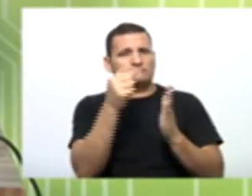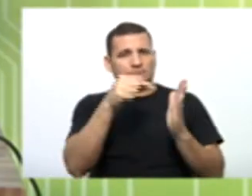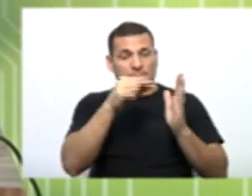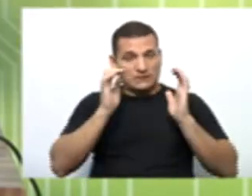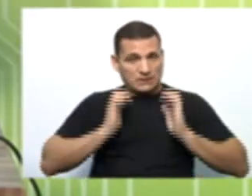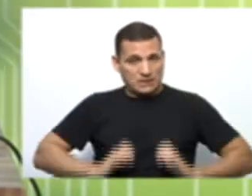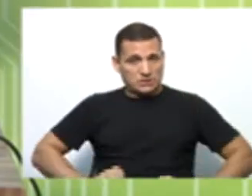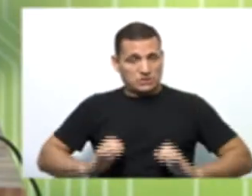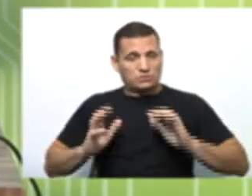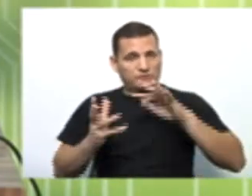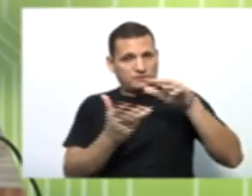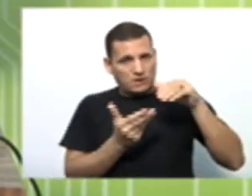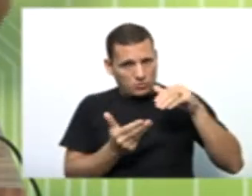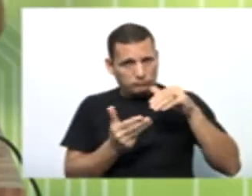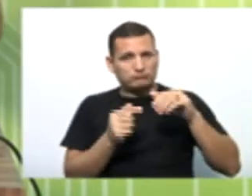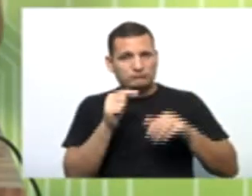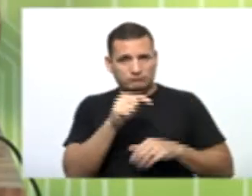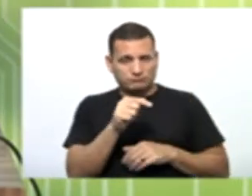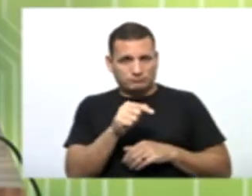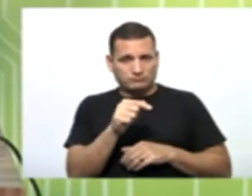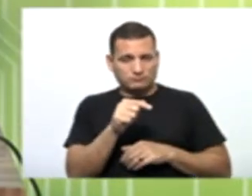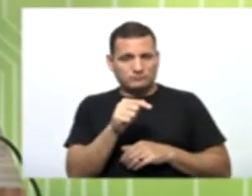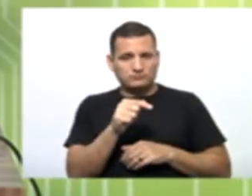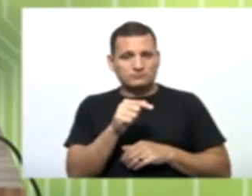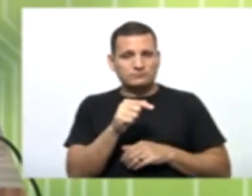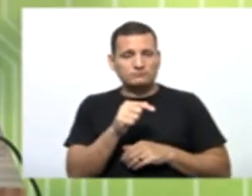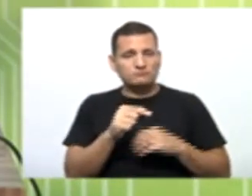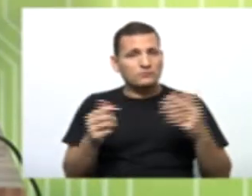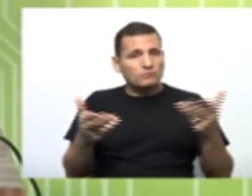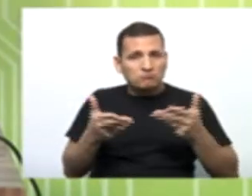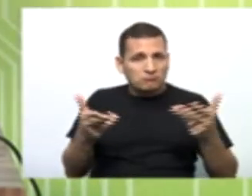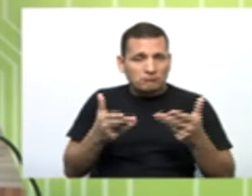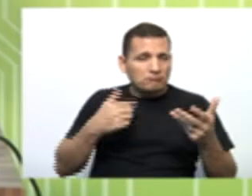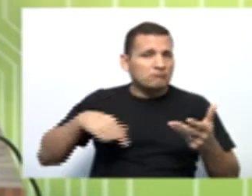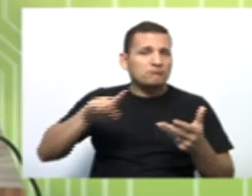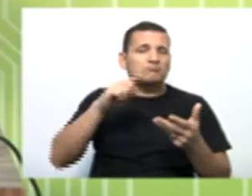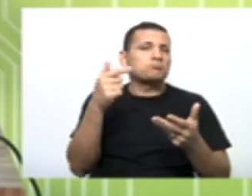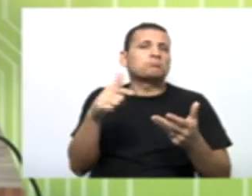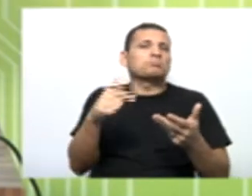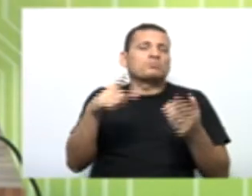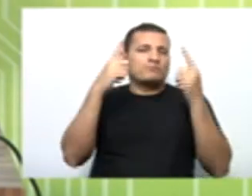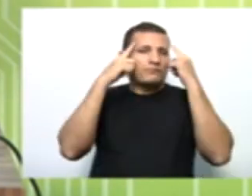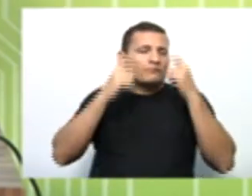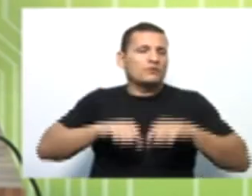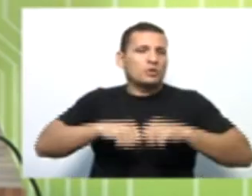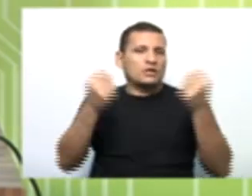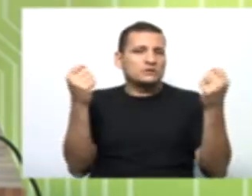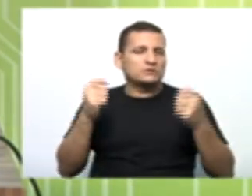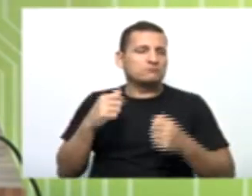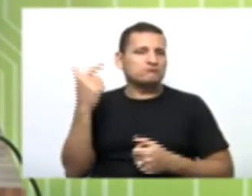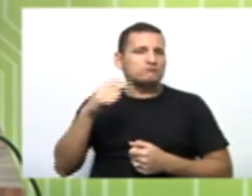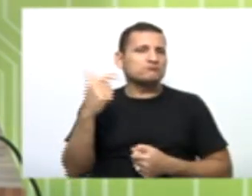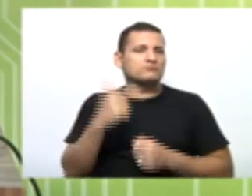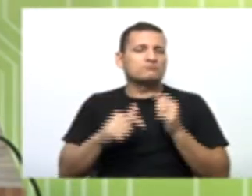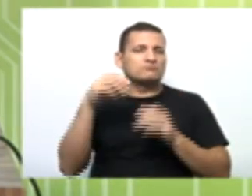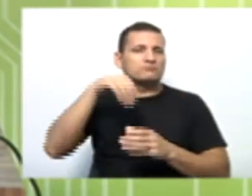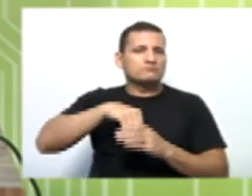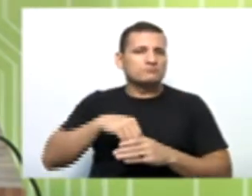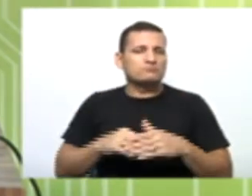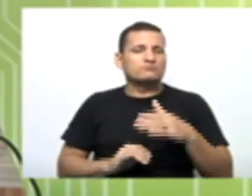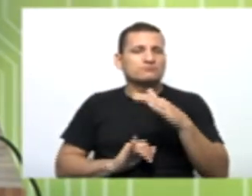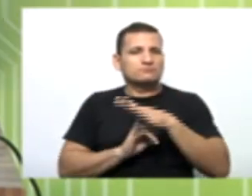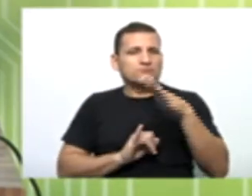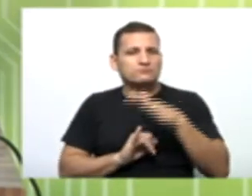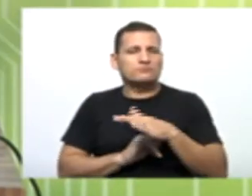universal, que se chama Declaração Universal dos Direitos Humanos, hoje nós não teríamos violência, nós não teríamos a violência institucional,